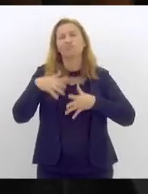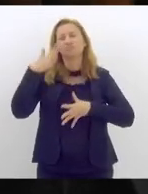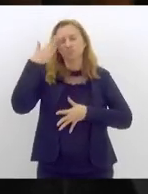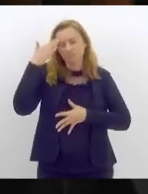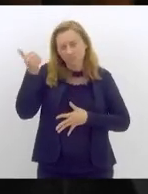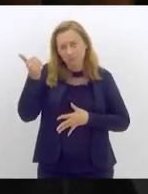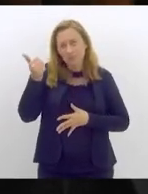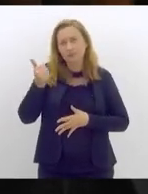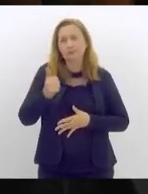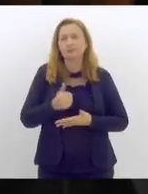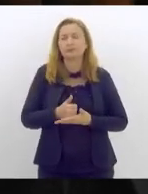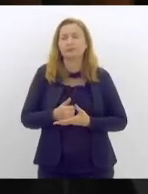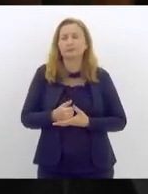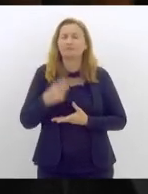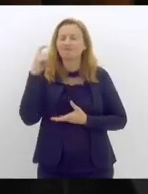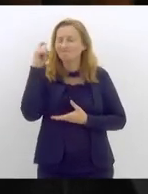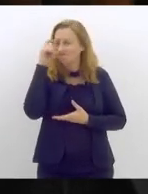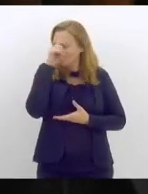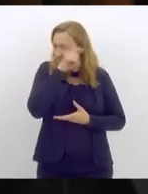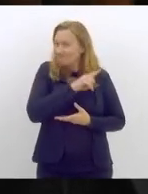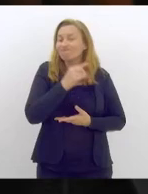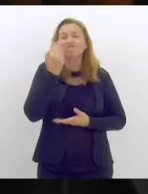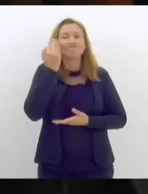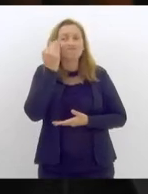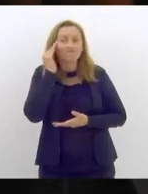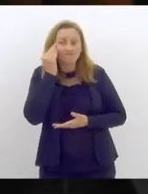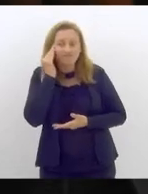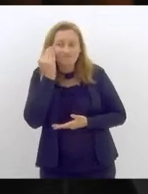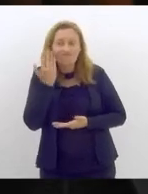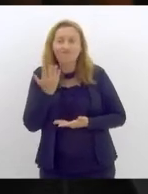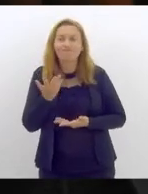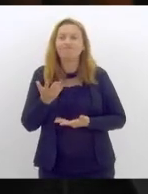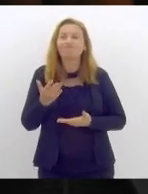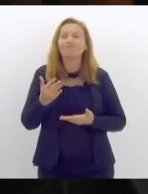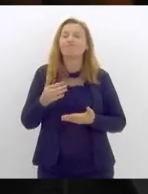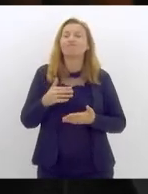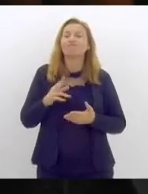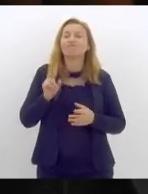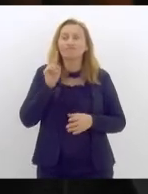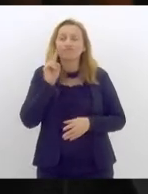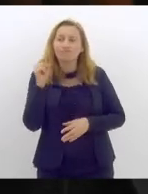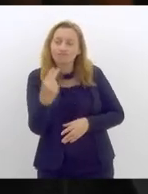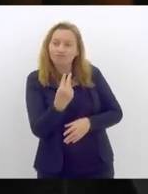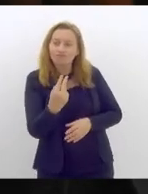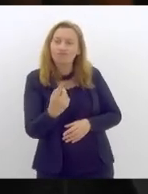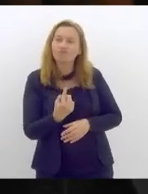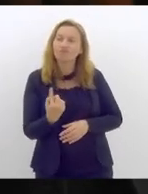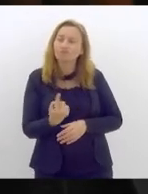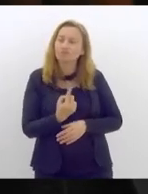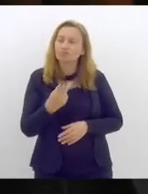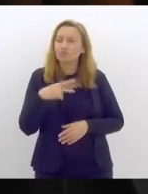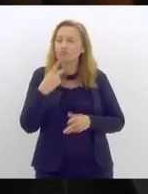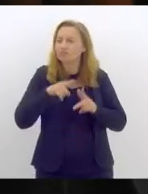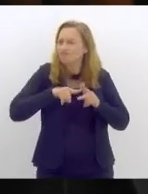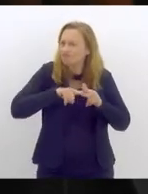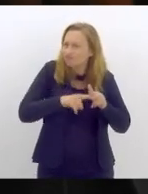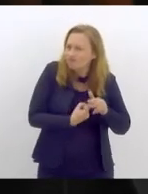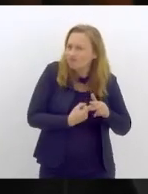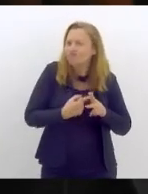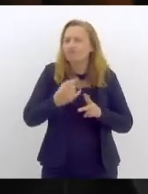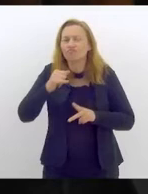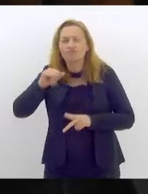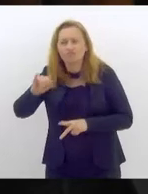sei que é de difícil entendimento para aqueles que estão nos ouvindo que tá falando de correção